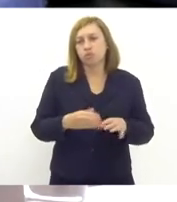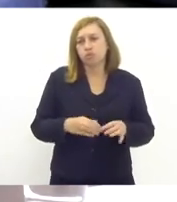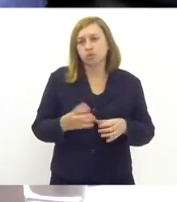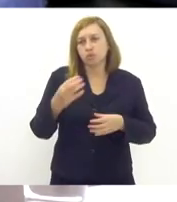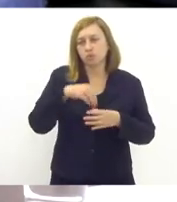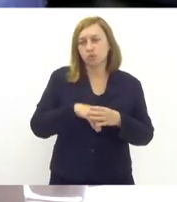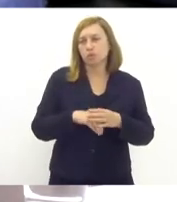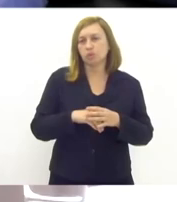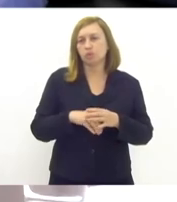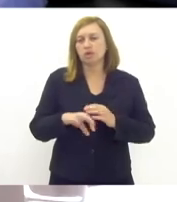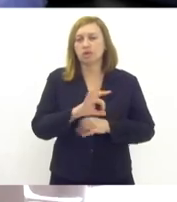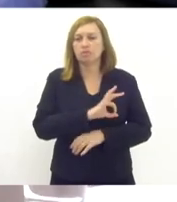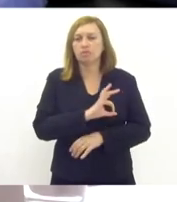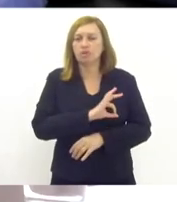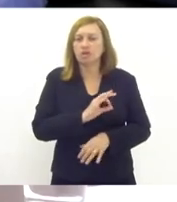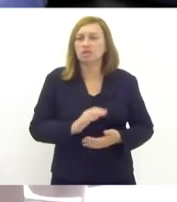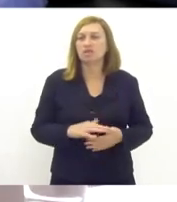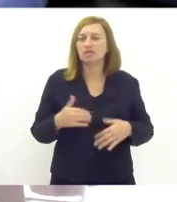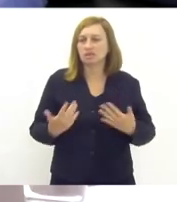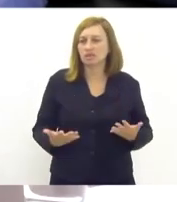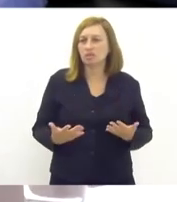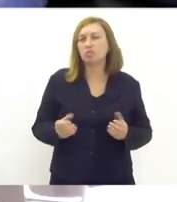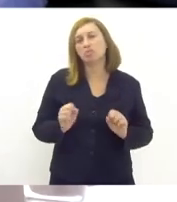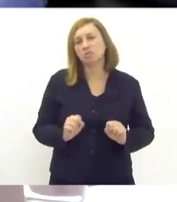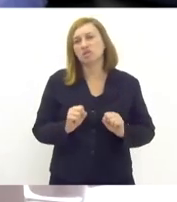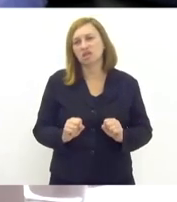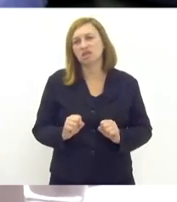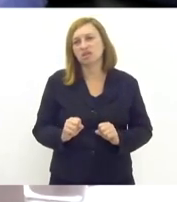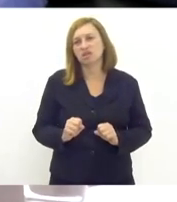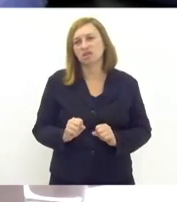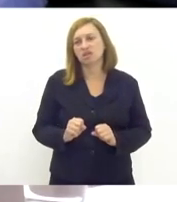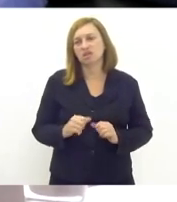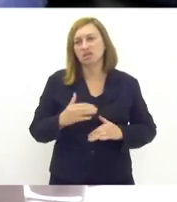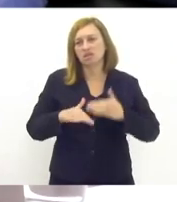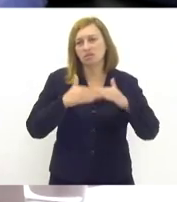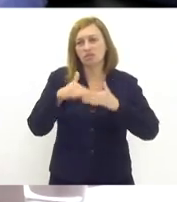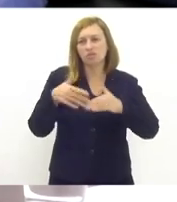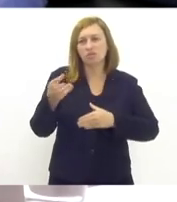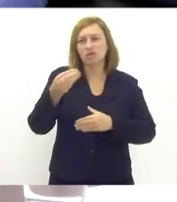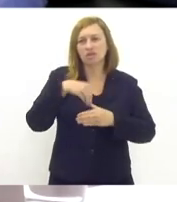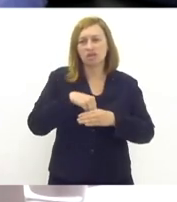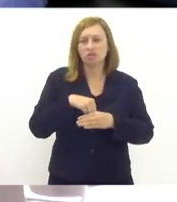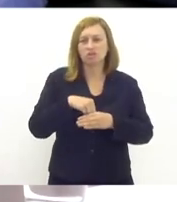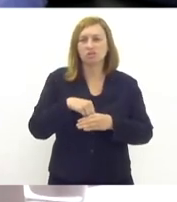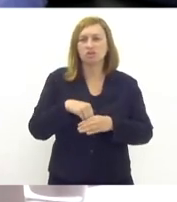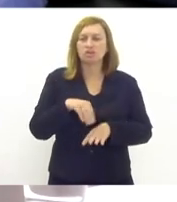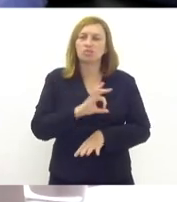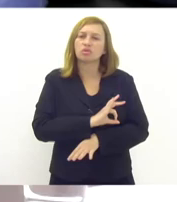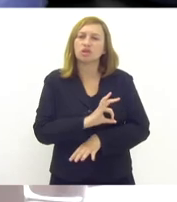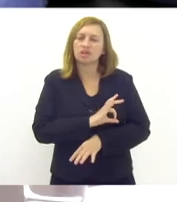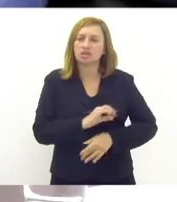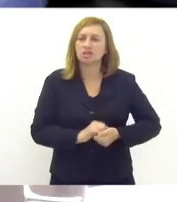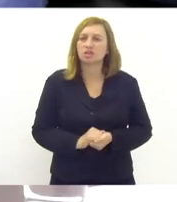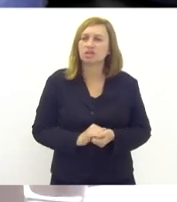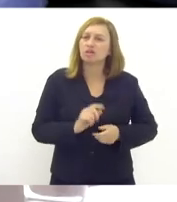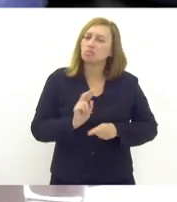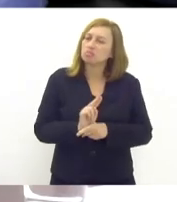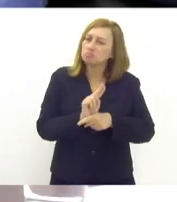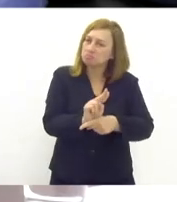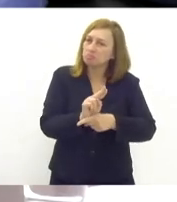tenho praticamente um ano de corporação, como já poderia ter 4 ou 5. Entendeu? E o Estado, a Procuradoria